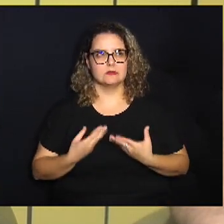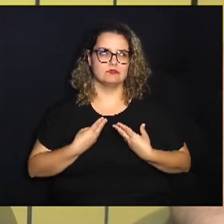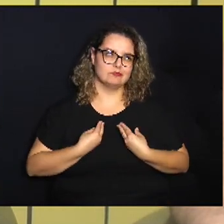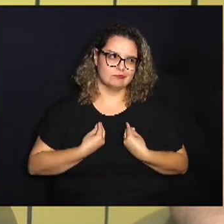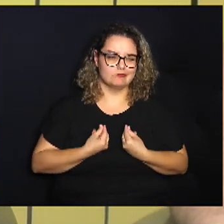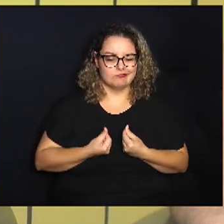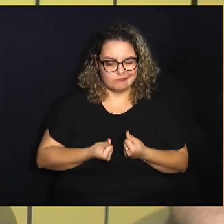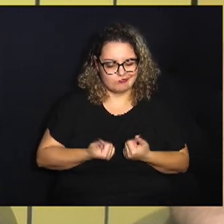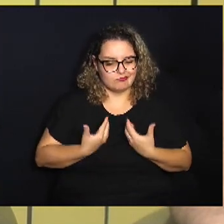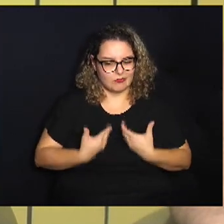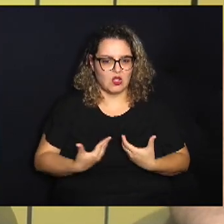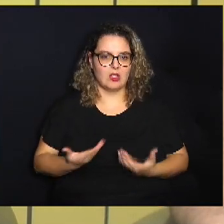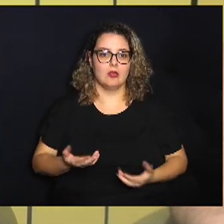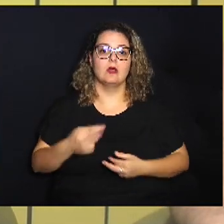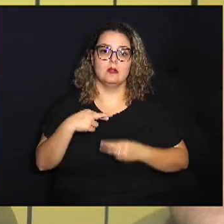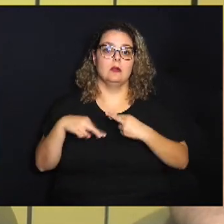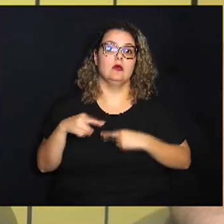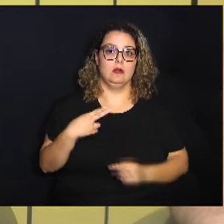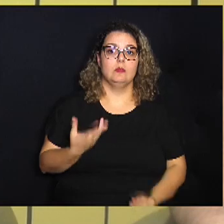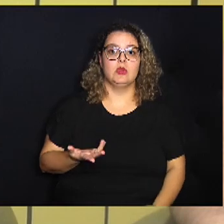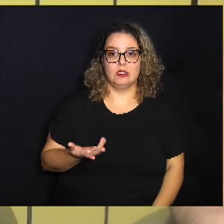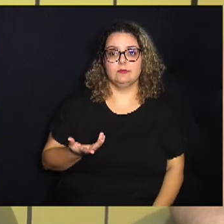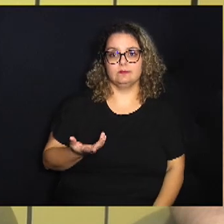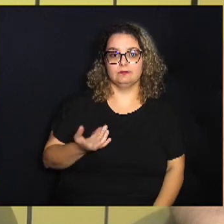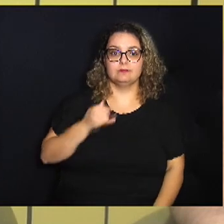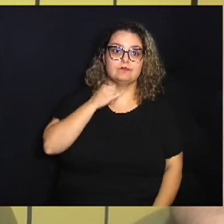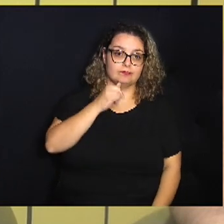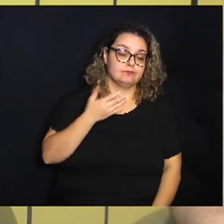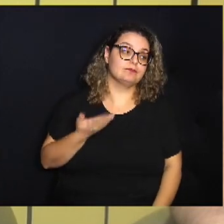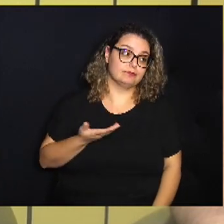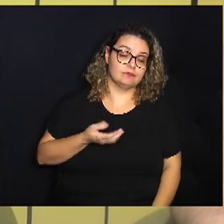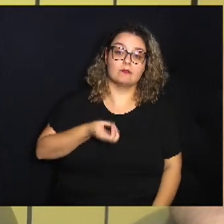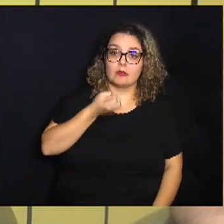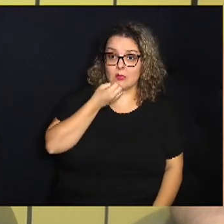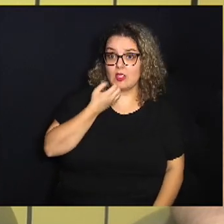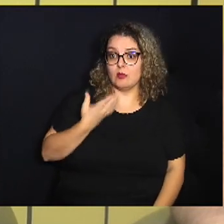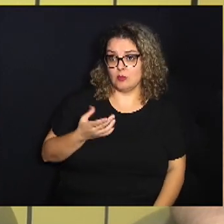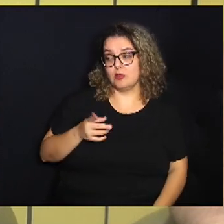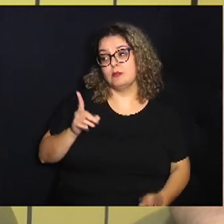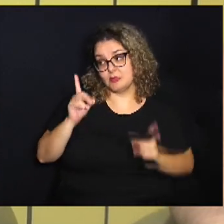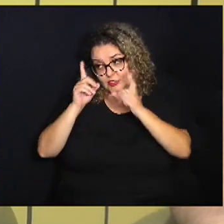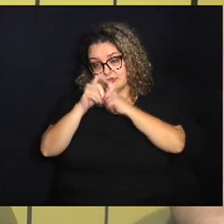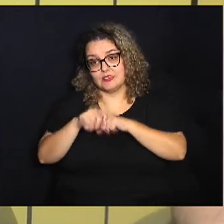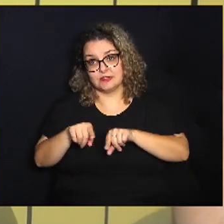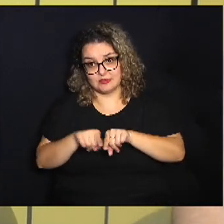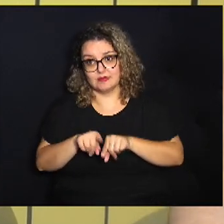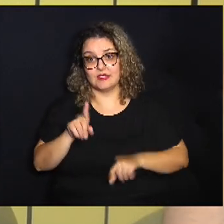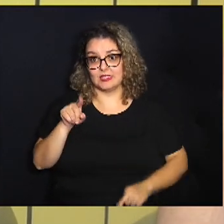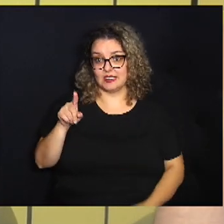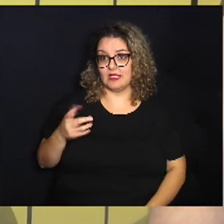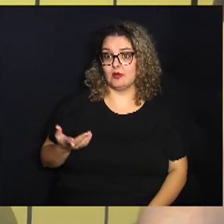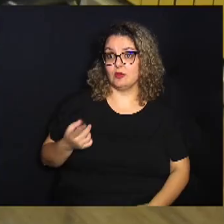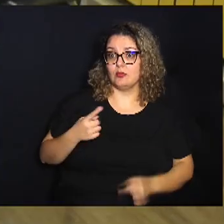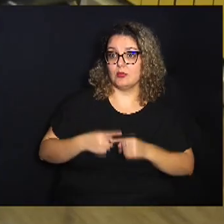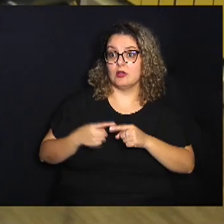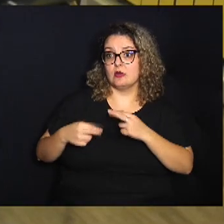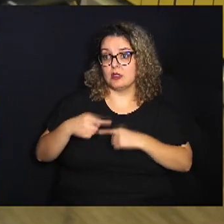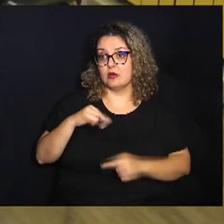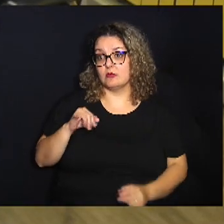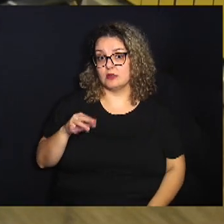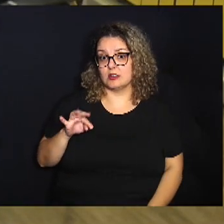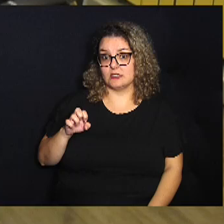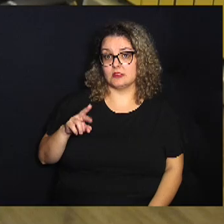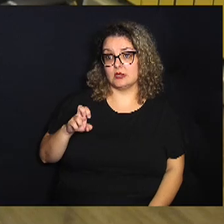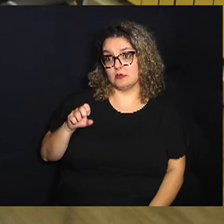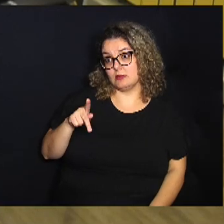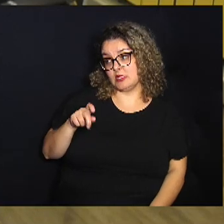Então é uma relação, assim, eu diria, muito boa, mas difícil também. É porque a relação interpessoal é o que